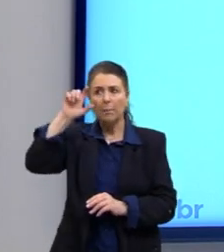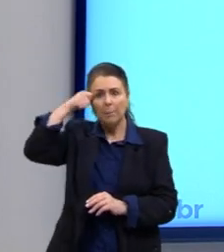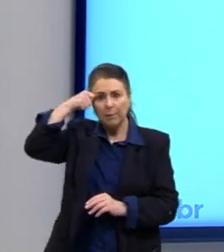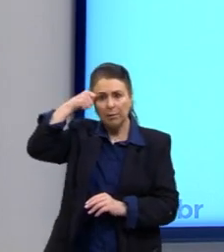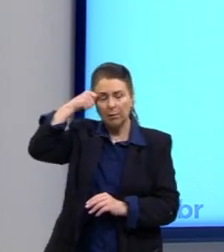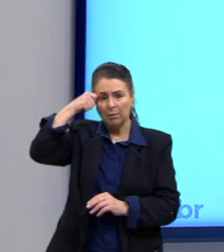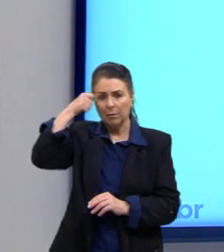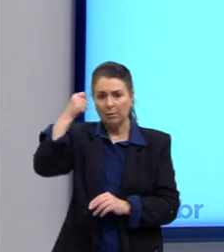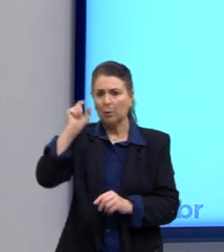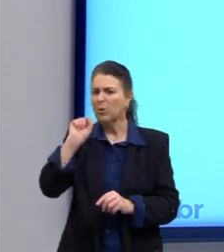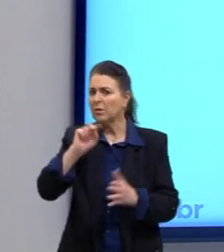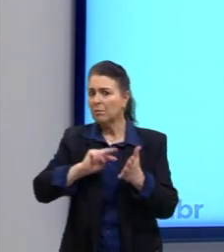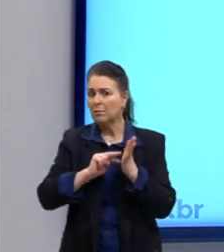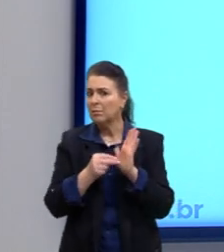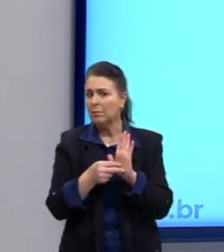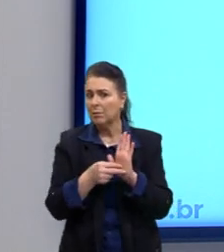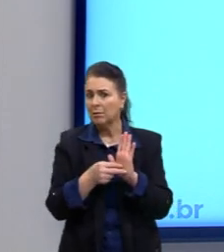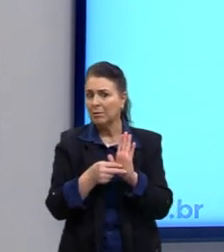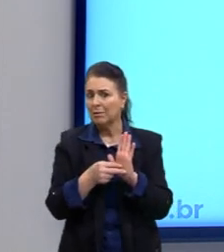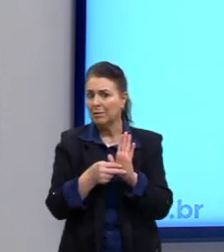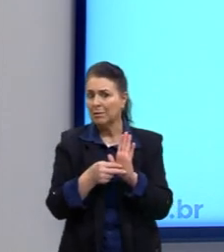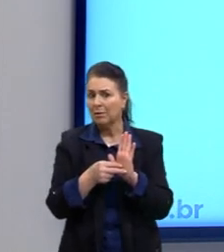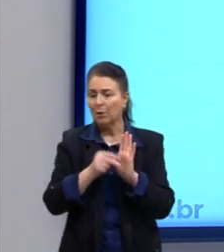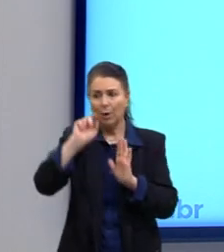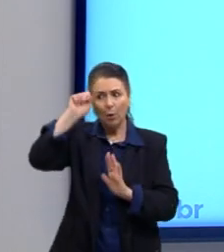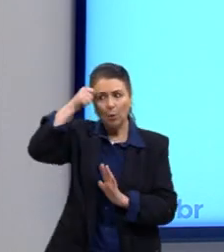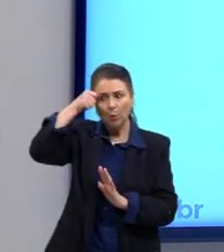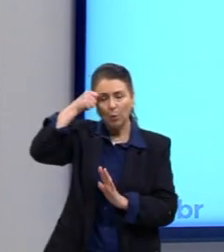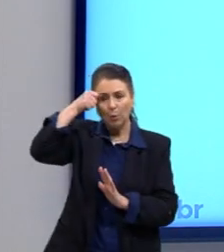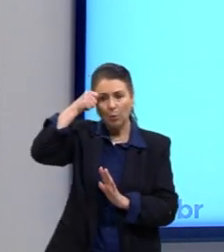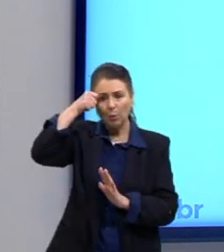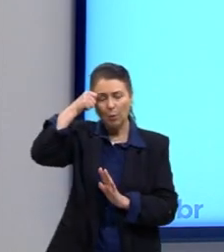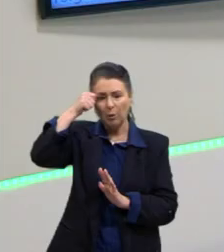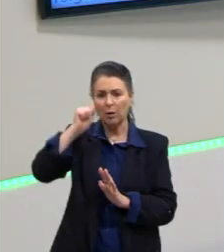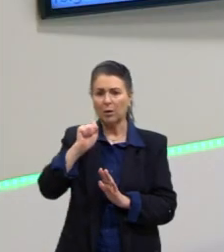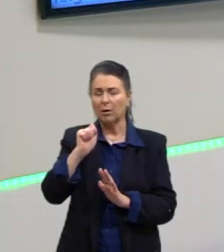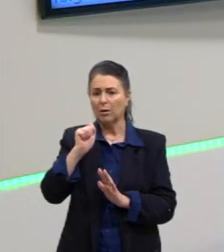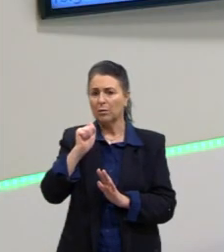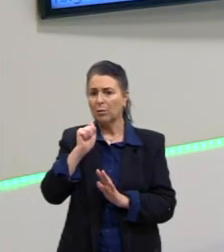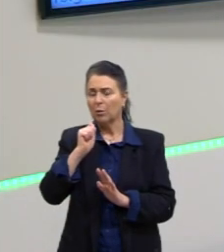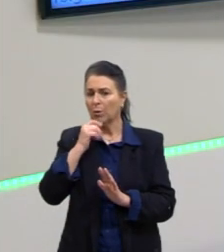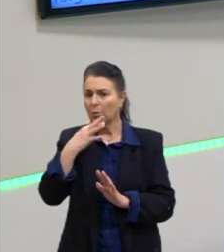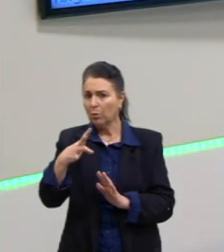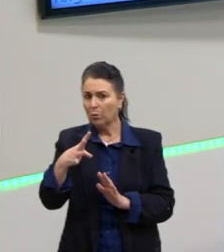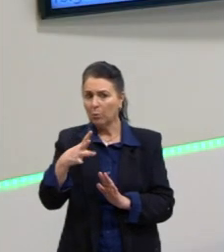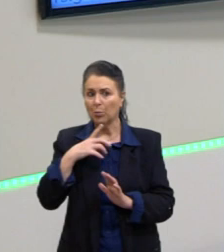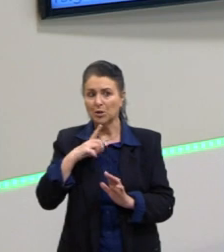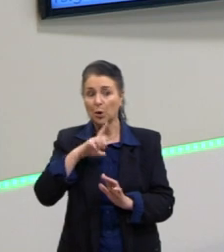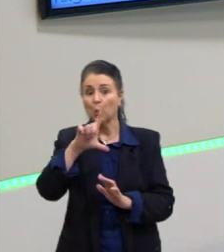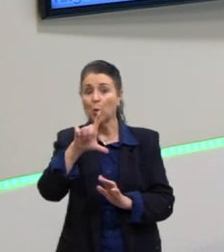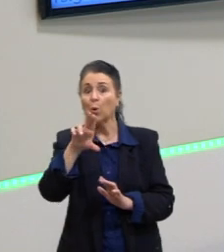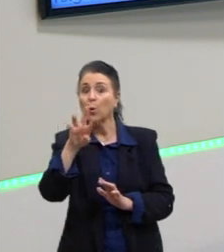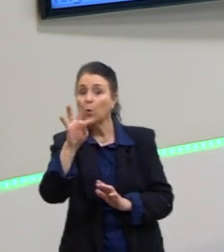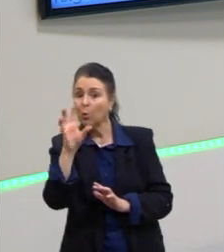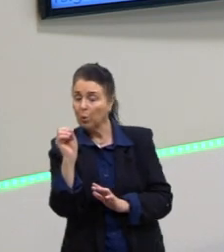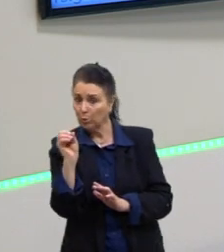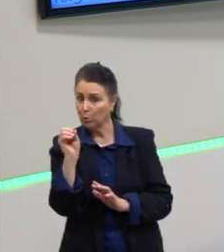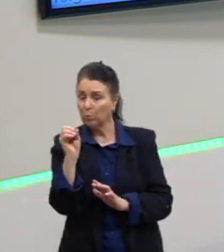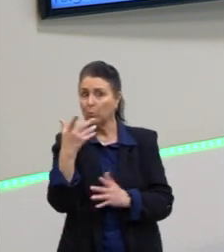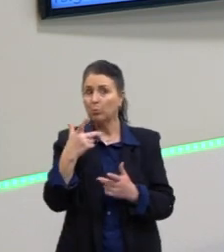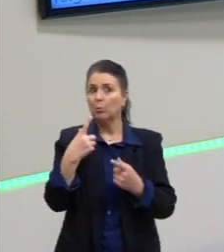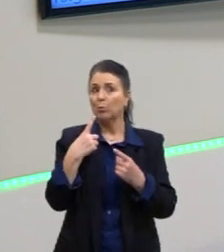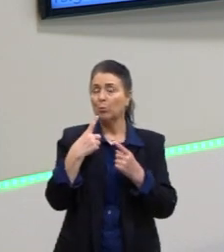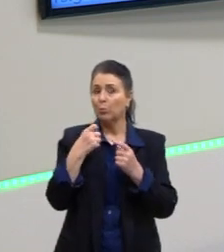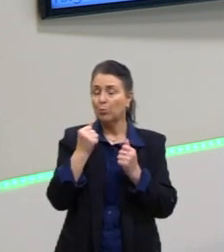dizer a cor preto que significa a cor preto lá vai ter vários significados Mas pode significar luto ou pode-se que pode